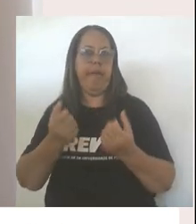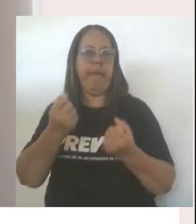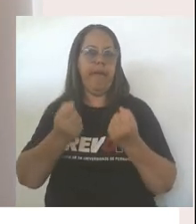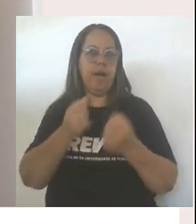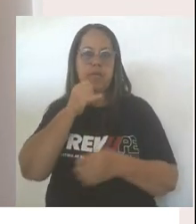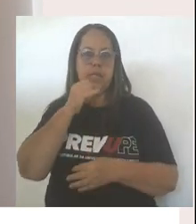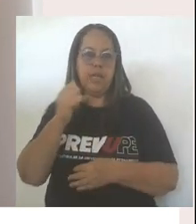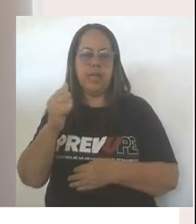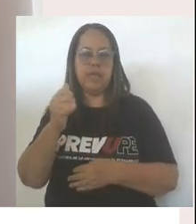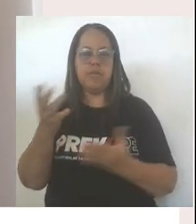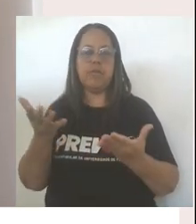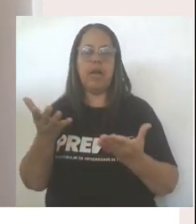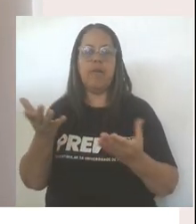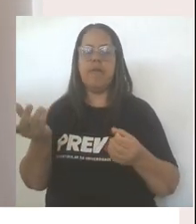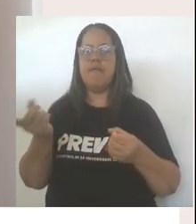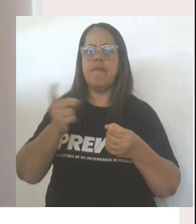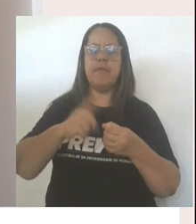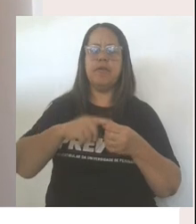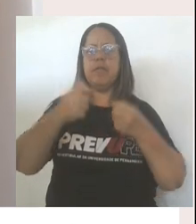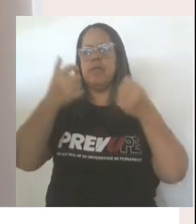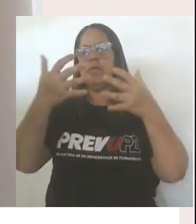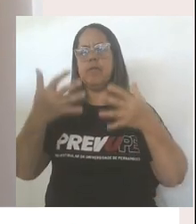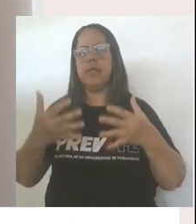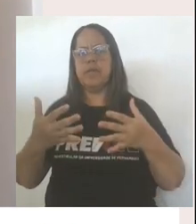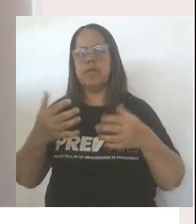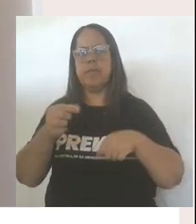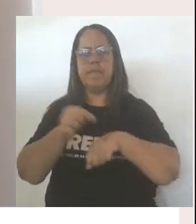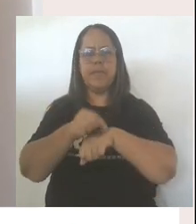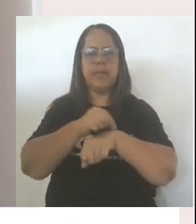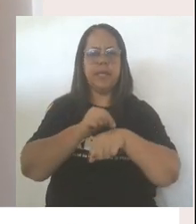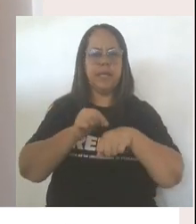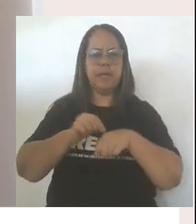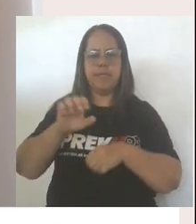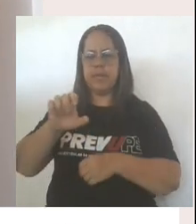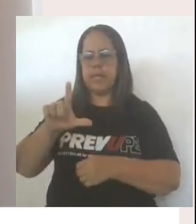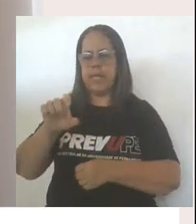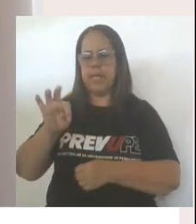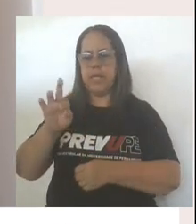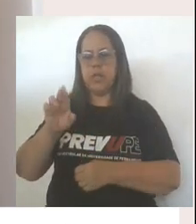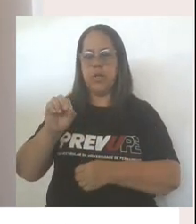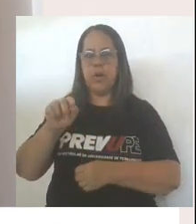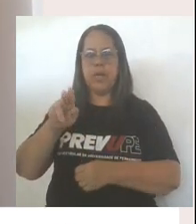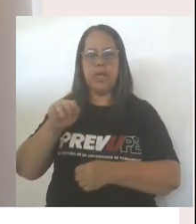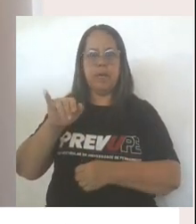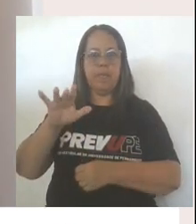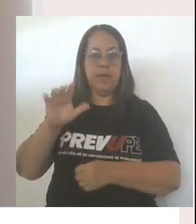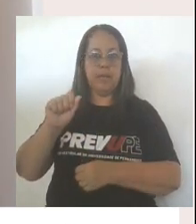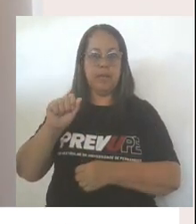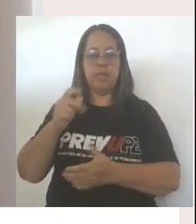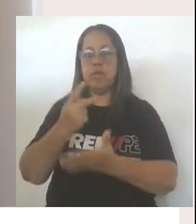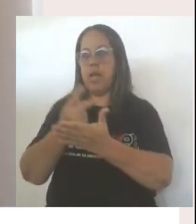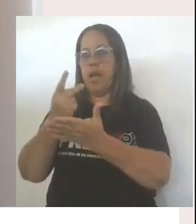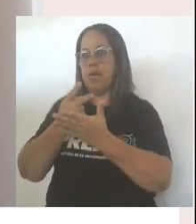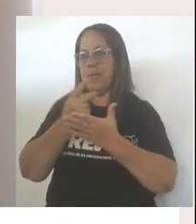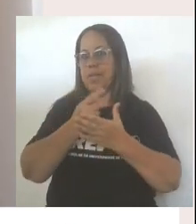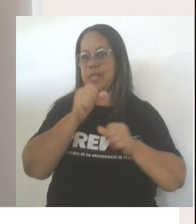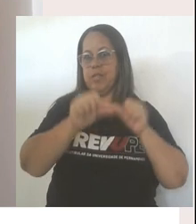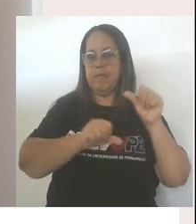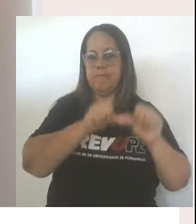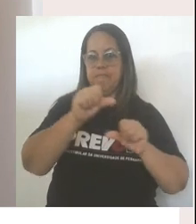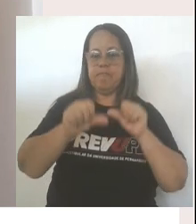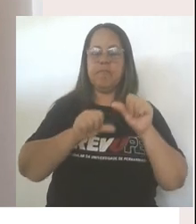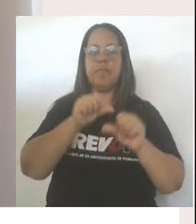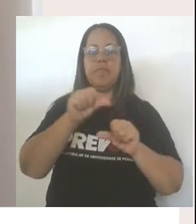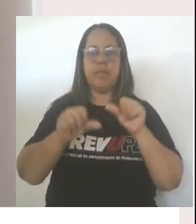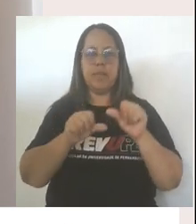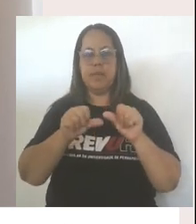Agora, vamos voltar a falar das células eletroquímicas, que são esses dispositivos em que ocorrem essas reações.